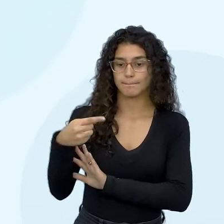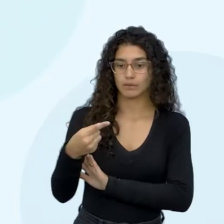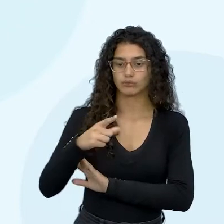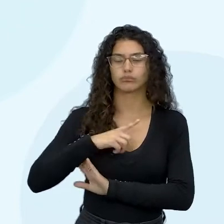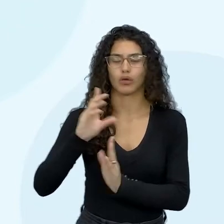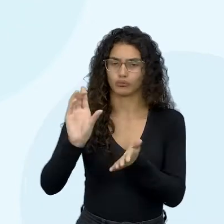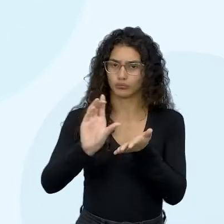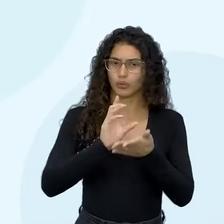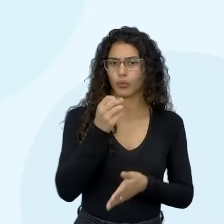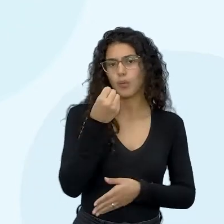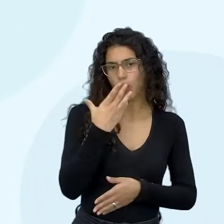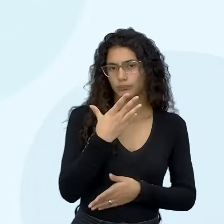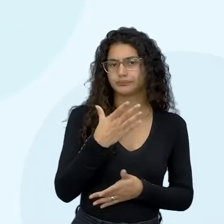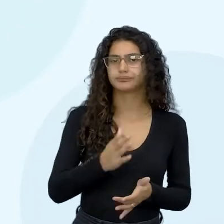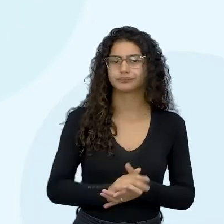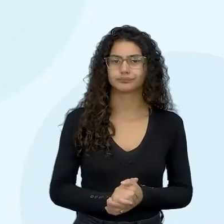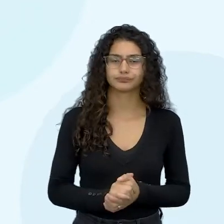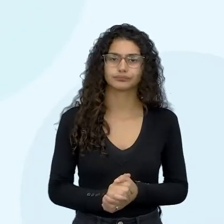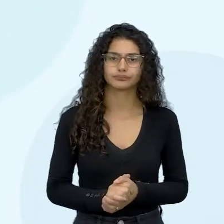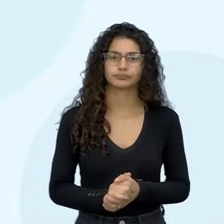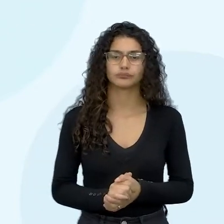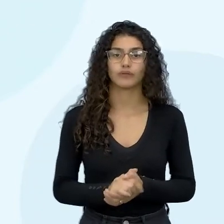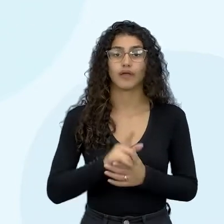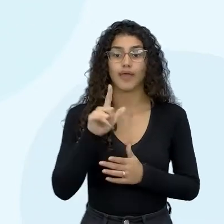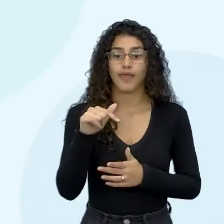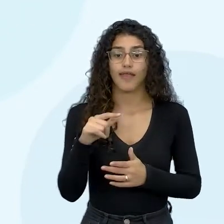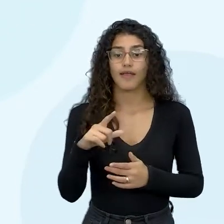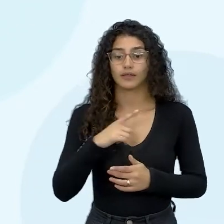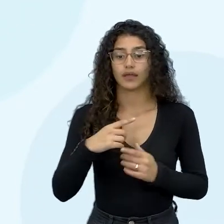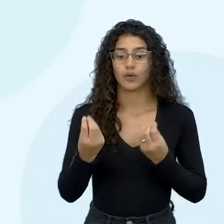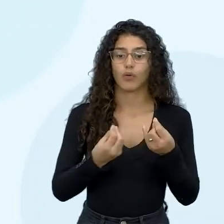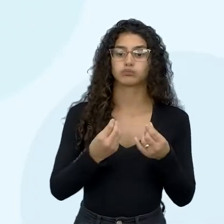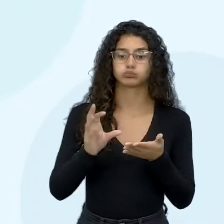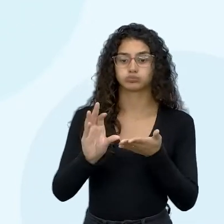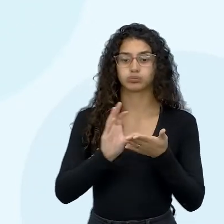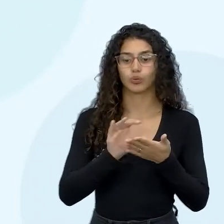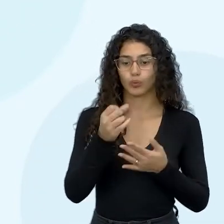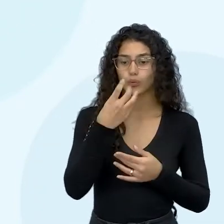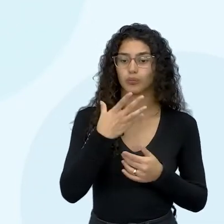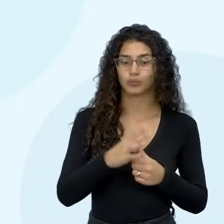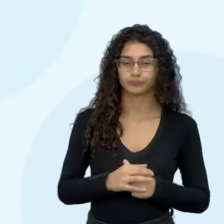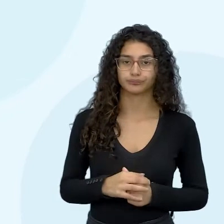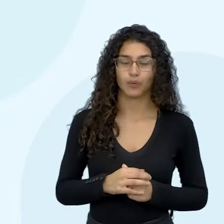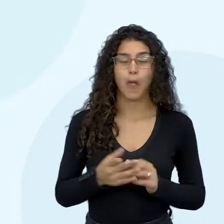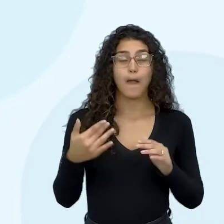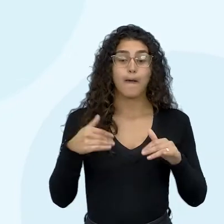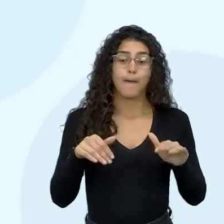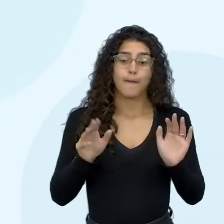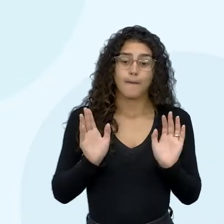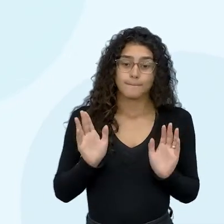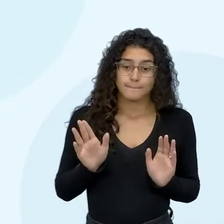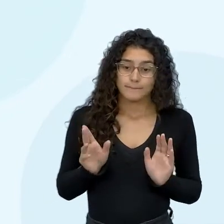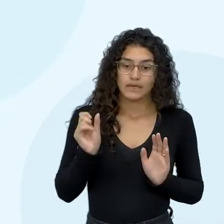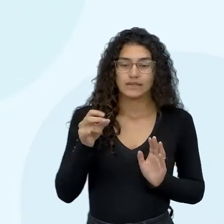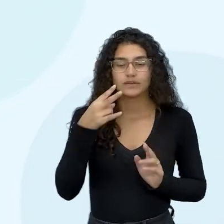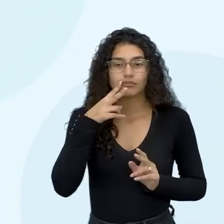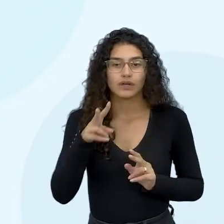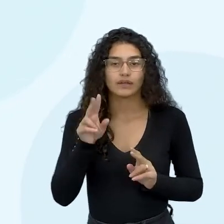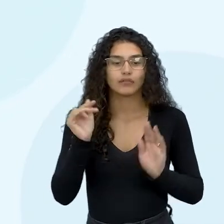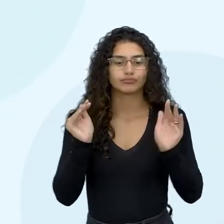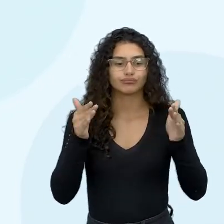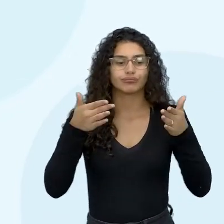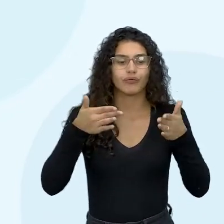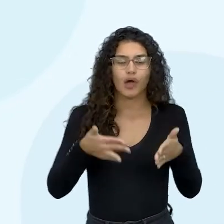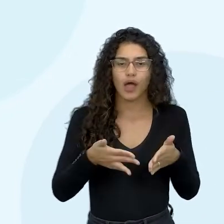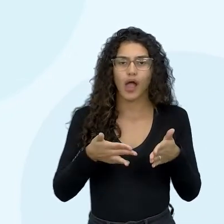né? Então, assim, é uma coisa que daria um lucro bom, tá? Mas você está vendo que está